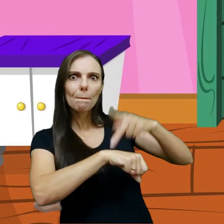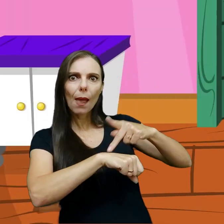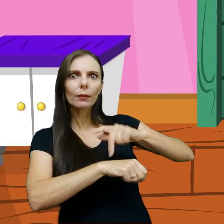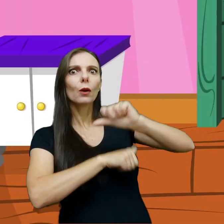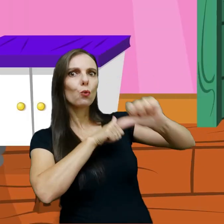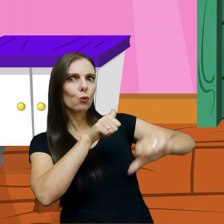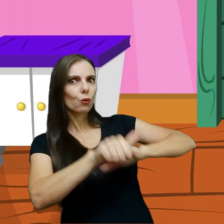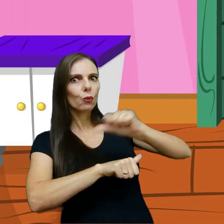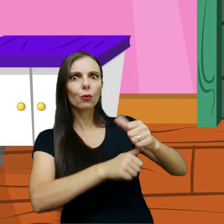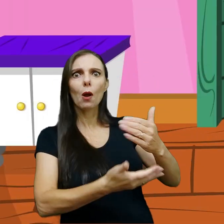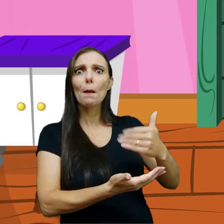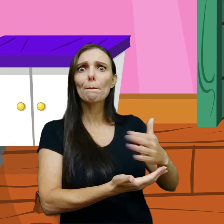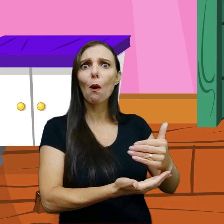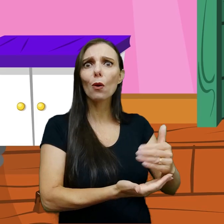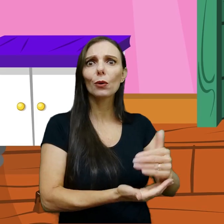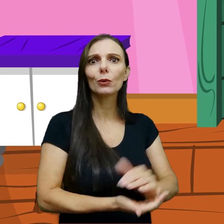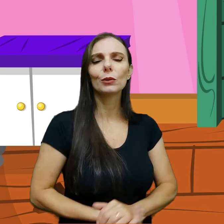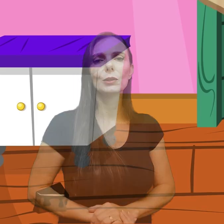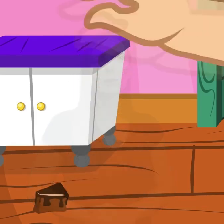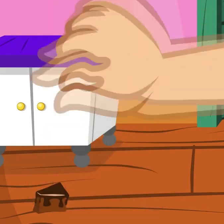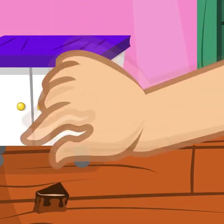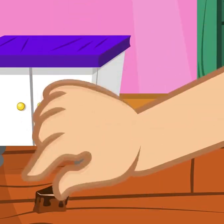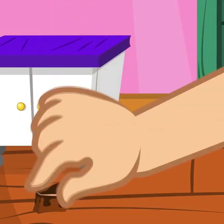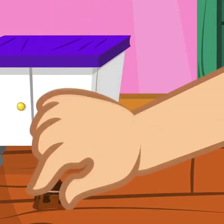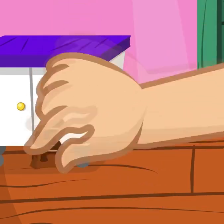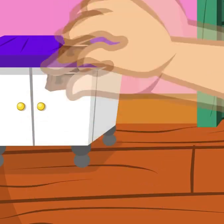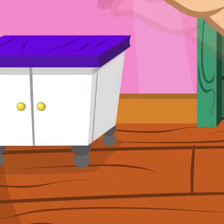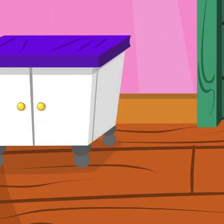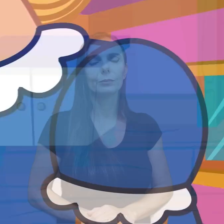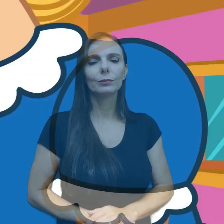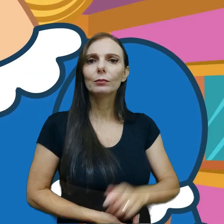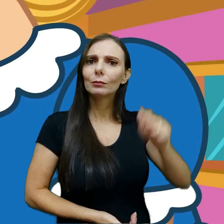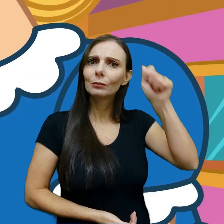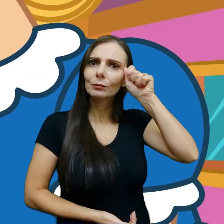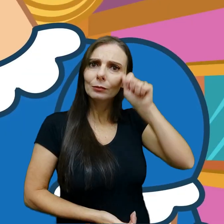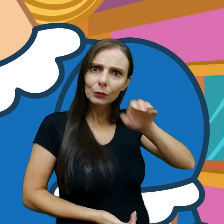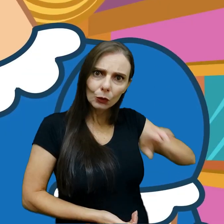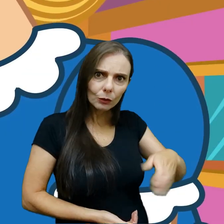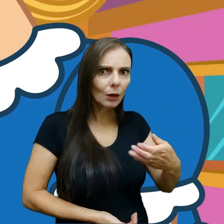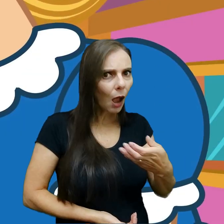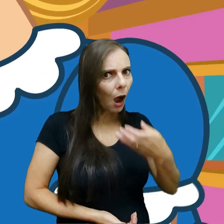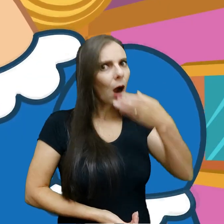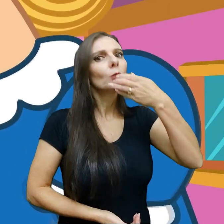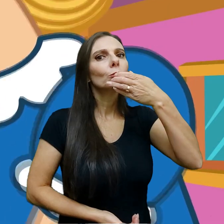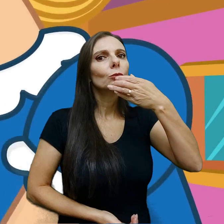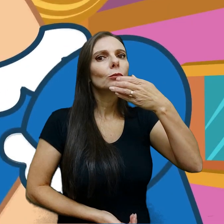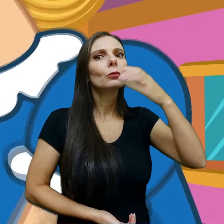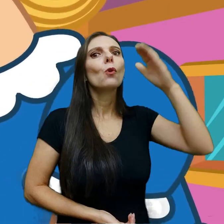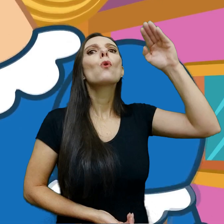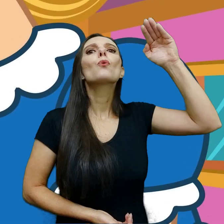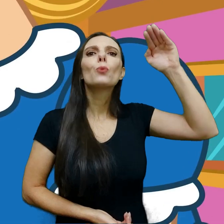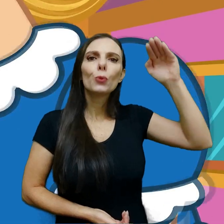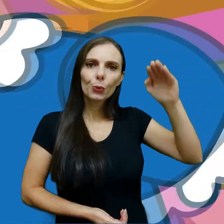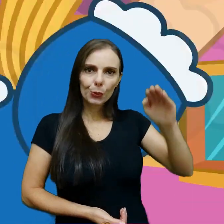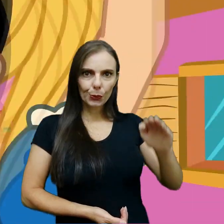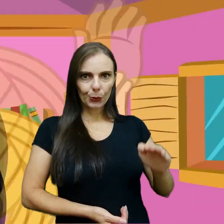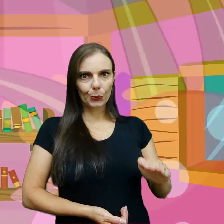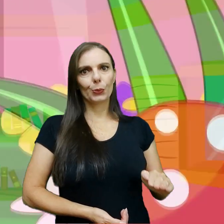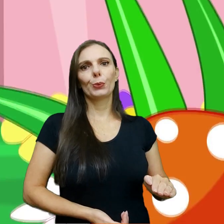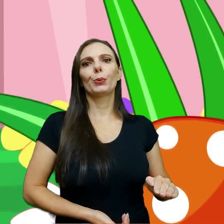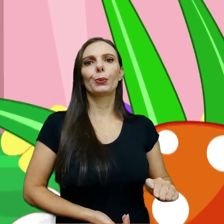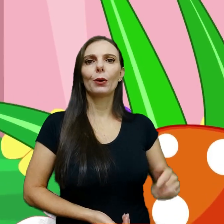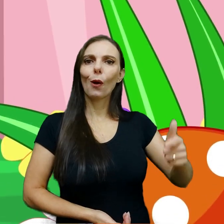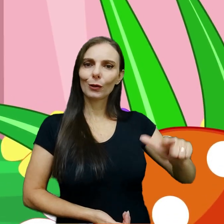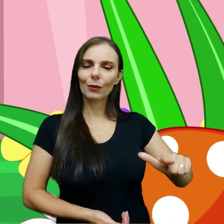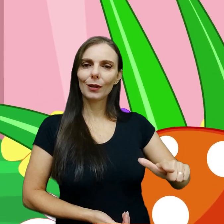dentro da casa se transformaram em pequenos bolos. Quando Alice começou a comer esses bolos, ela começou a